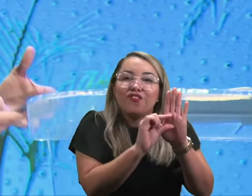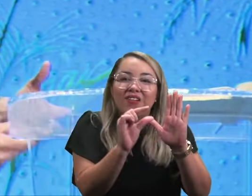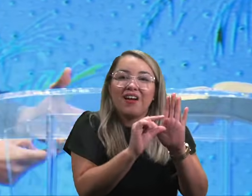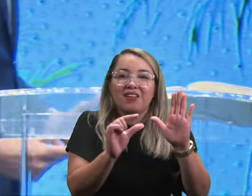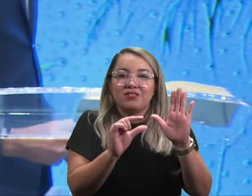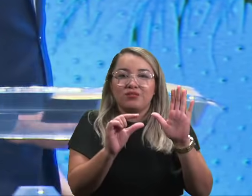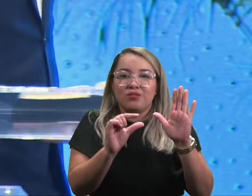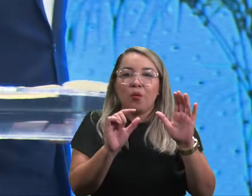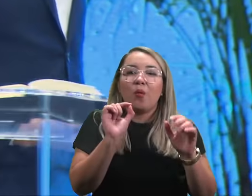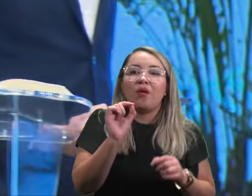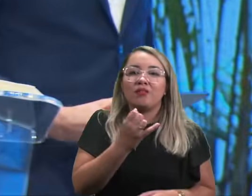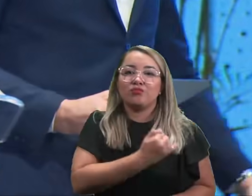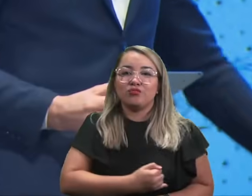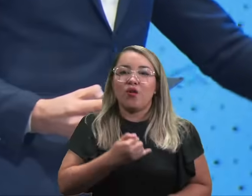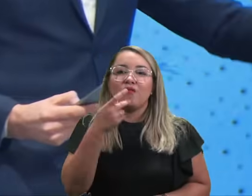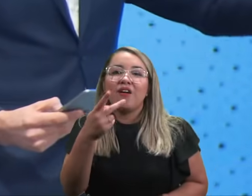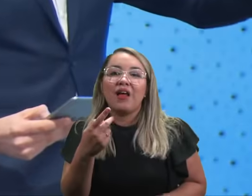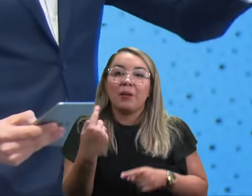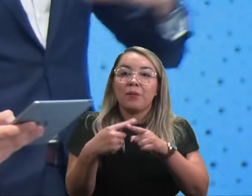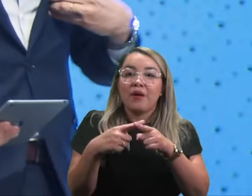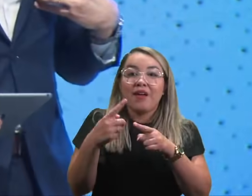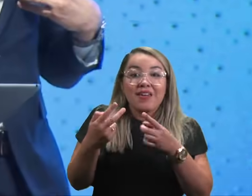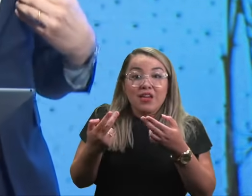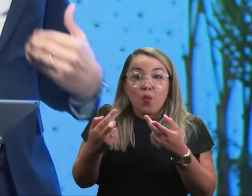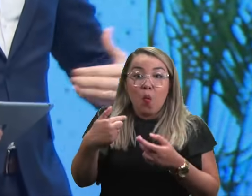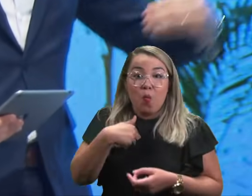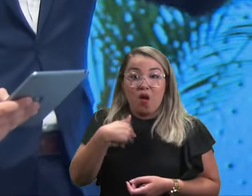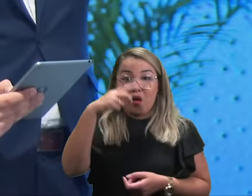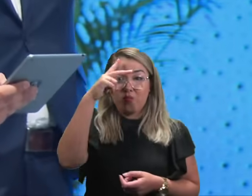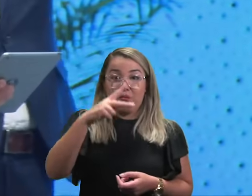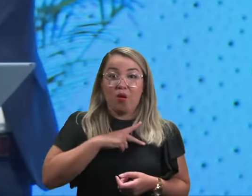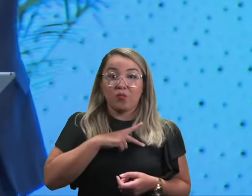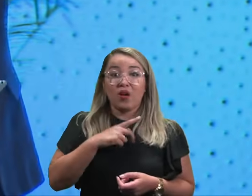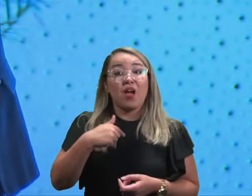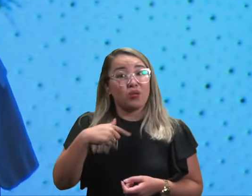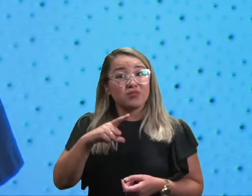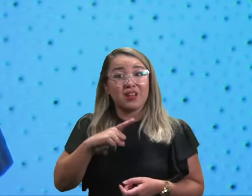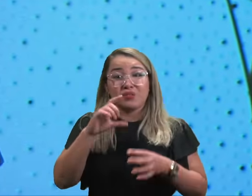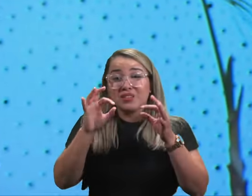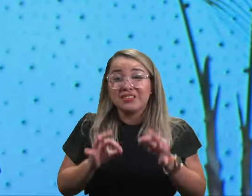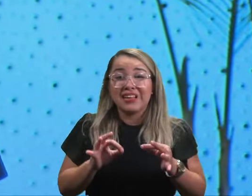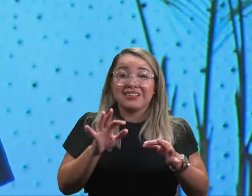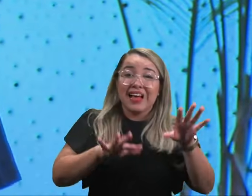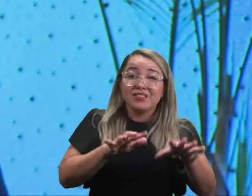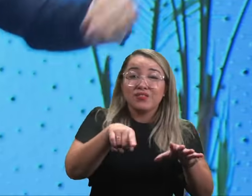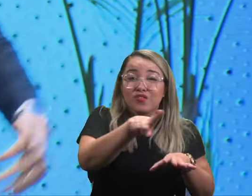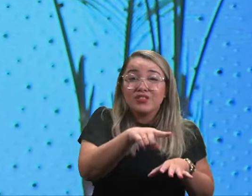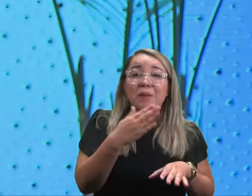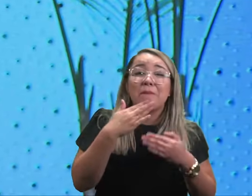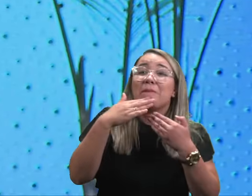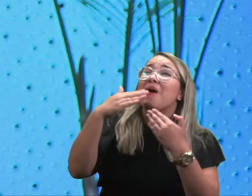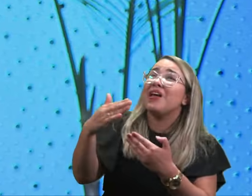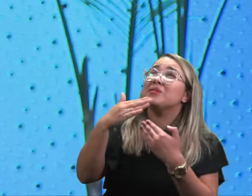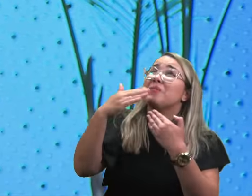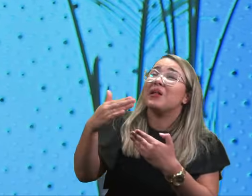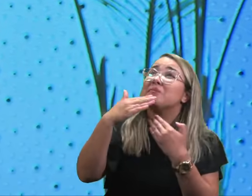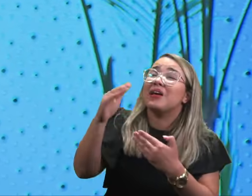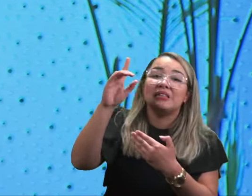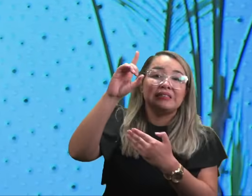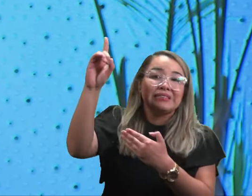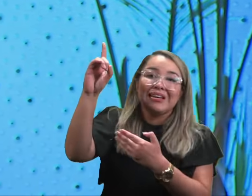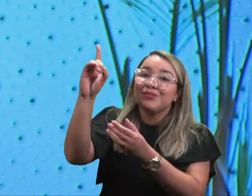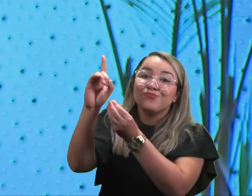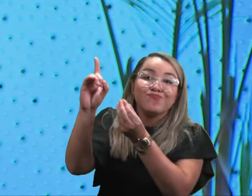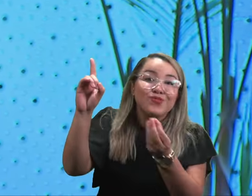João, porque assim como eu tenho certeza que você pediu muitas coisas para Deus que também não foi atendido, é ou não é